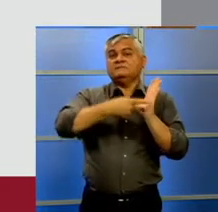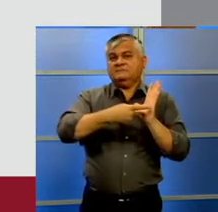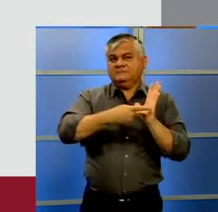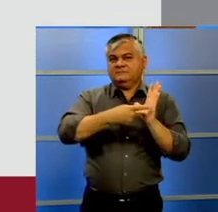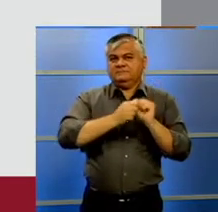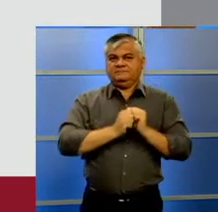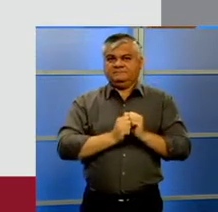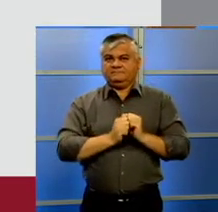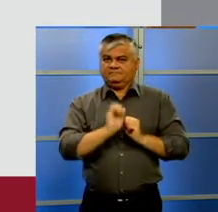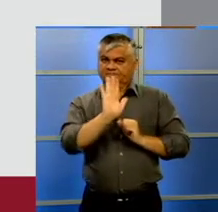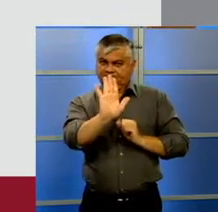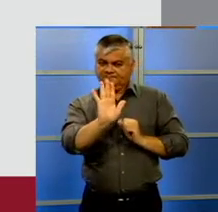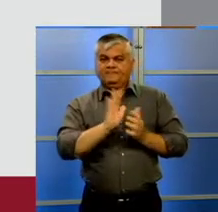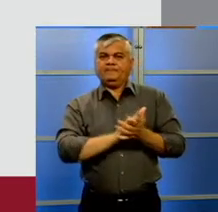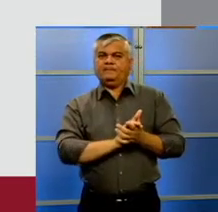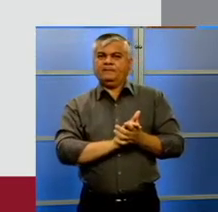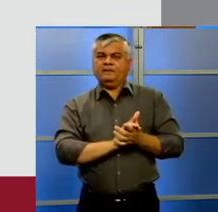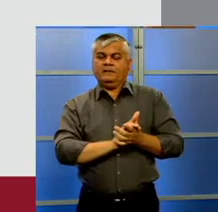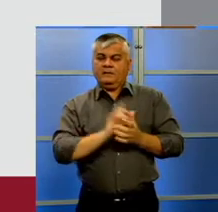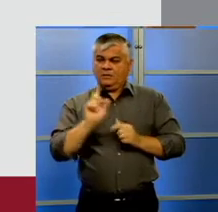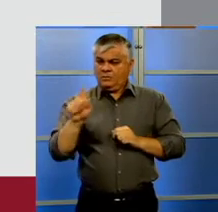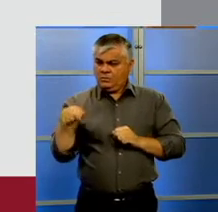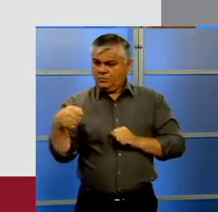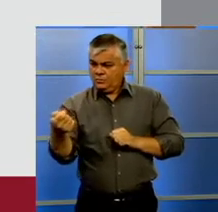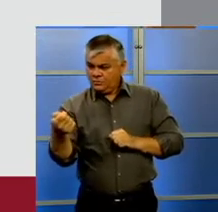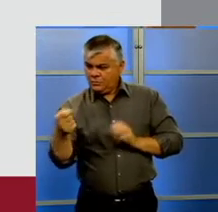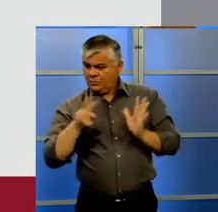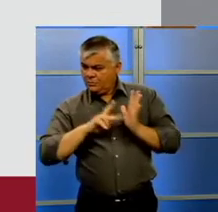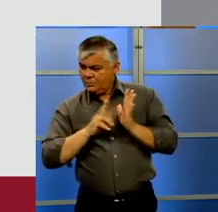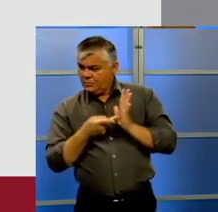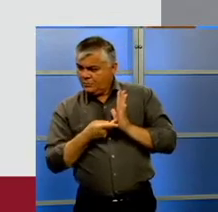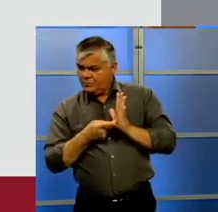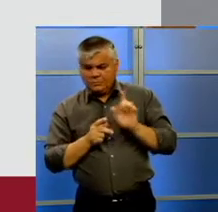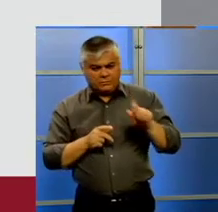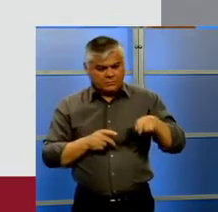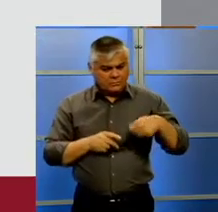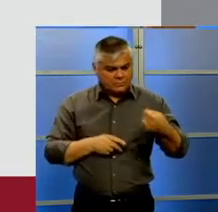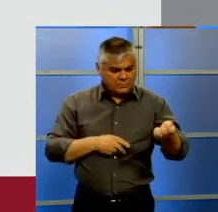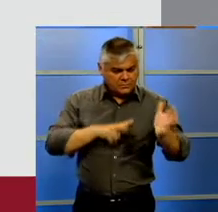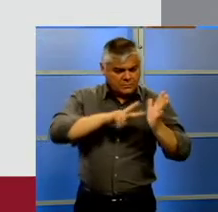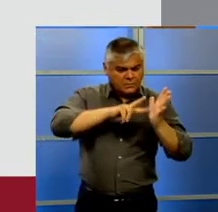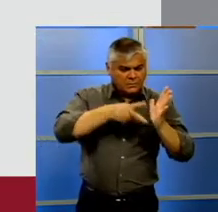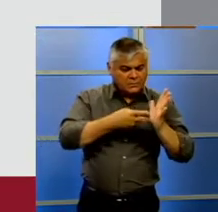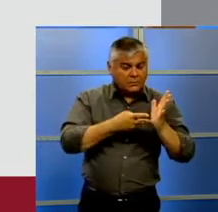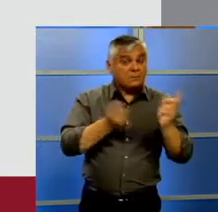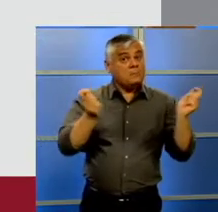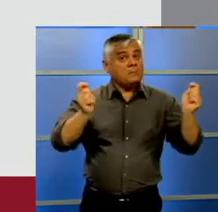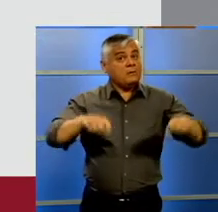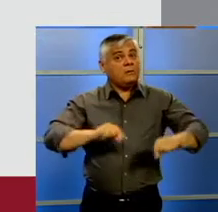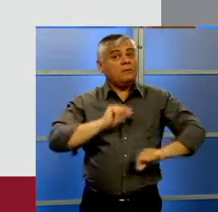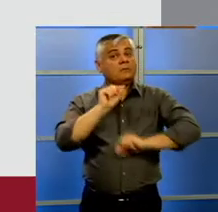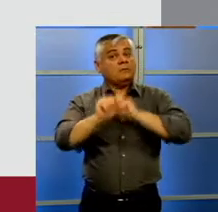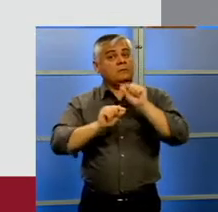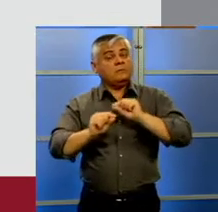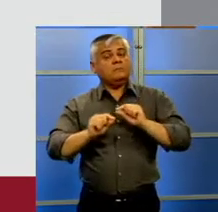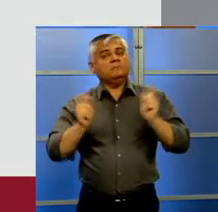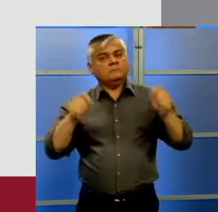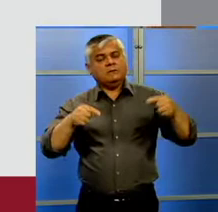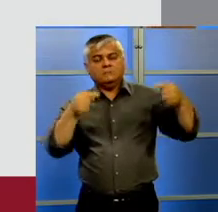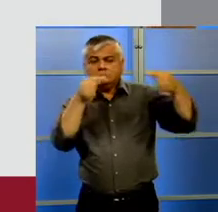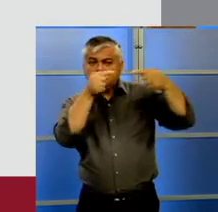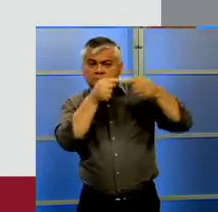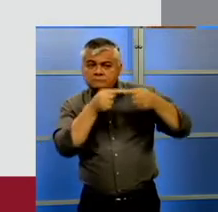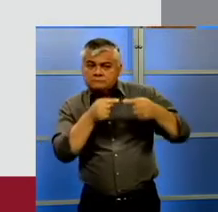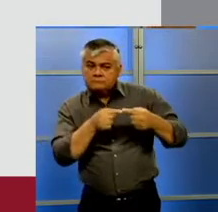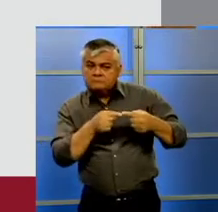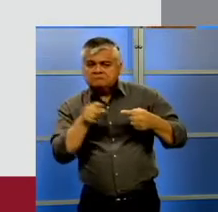significado. Bom, há sinais que, quando produzidos na Libras, podem, dependendo do contexto, tornar-se mais adequados